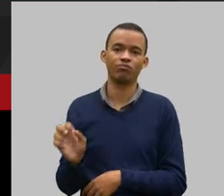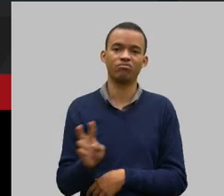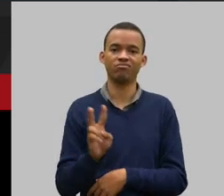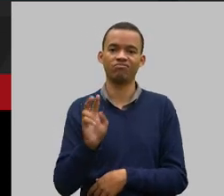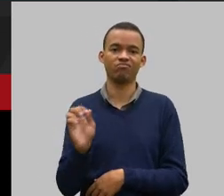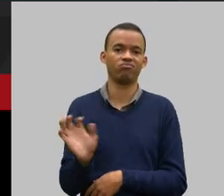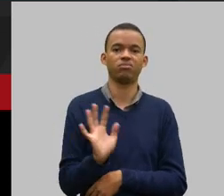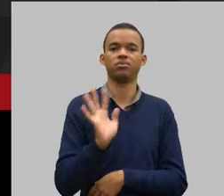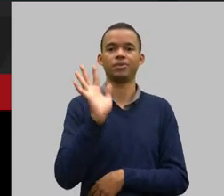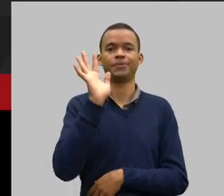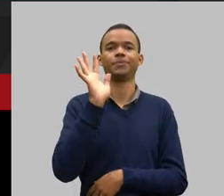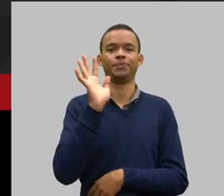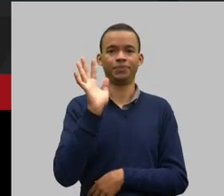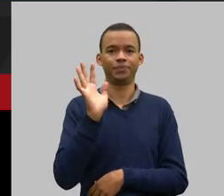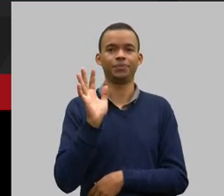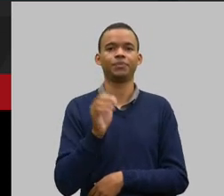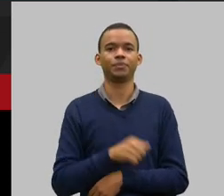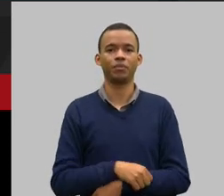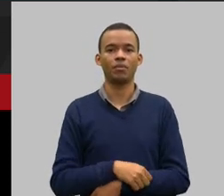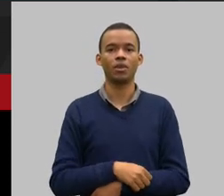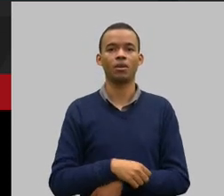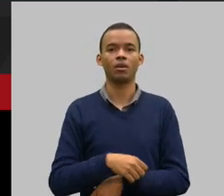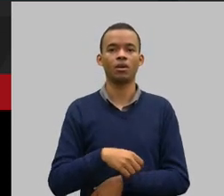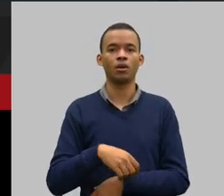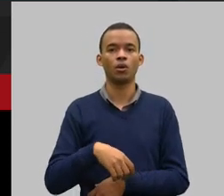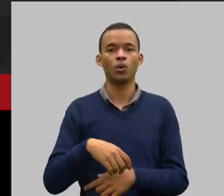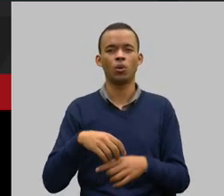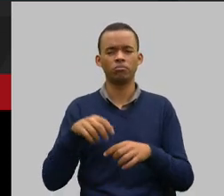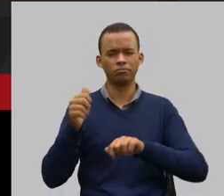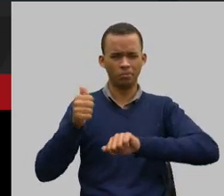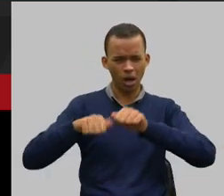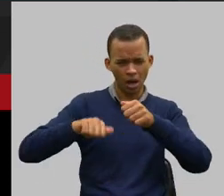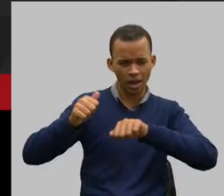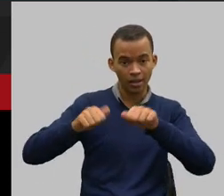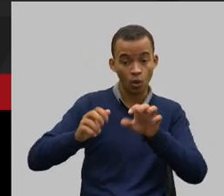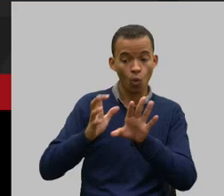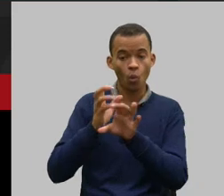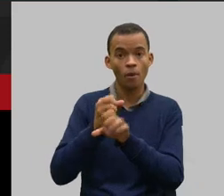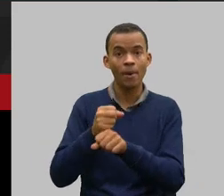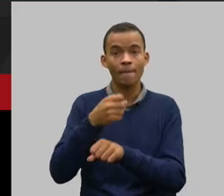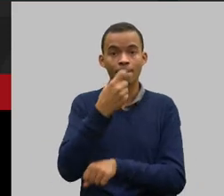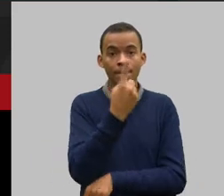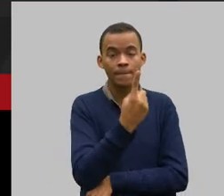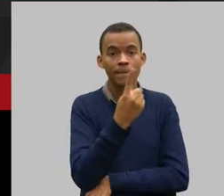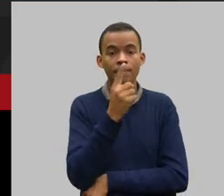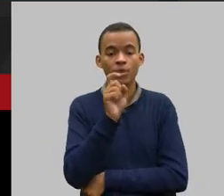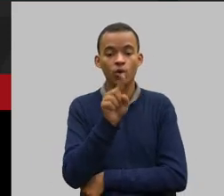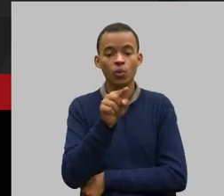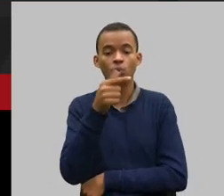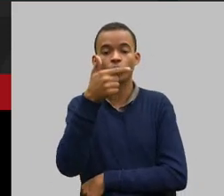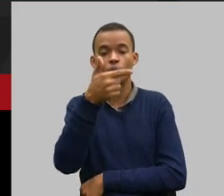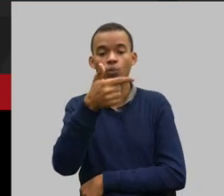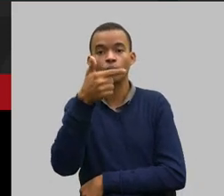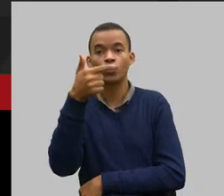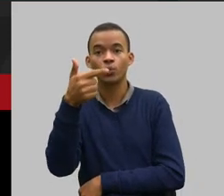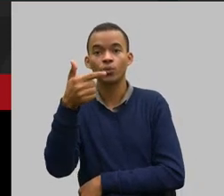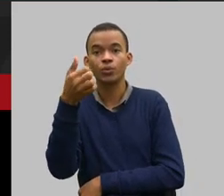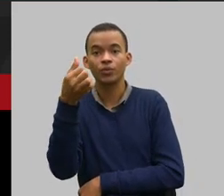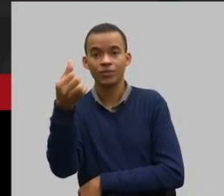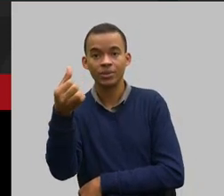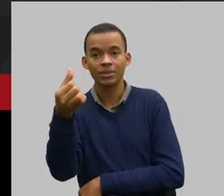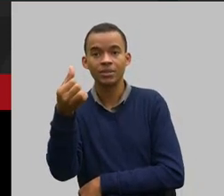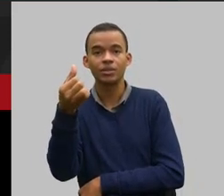de 1226 análises locacionais eh nós tivemos deferidas